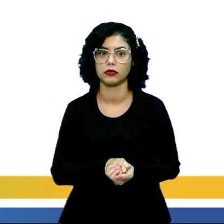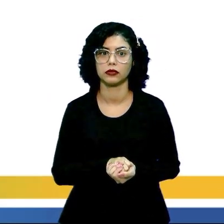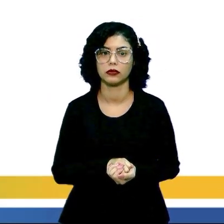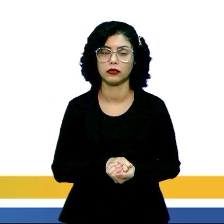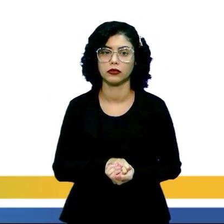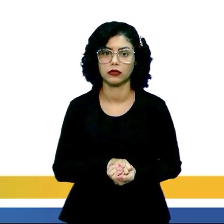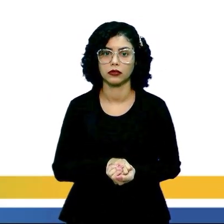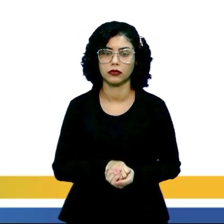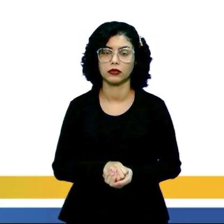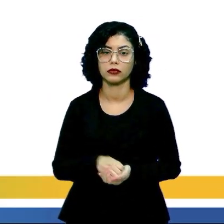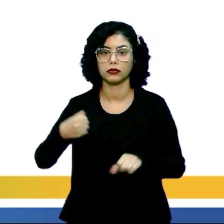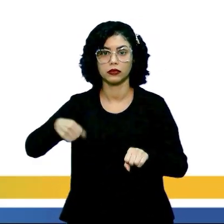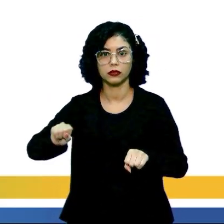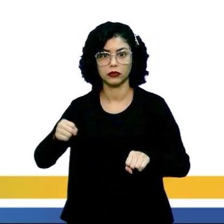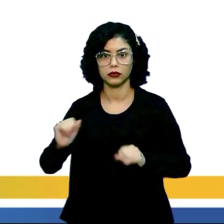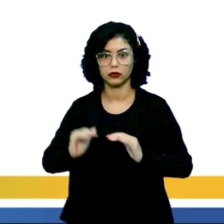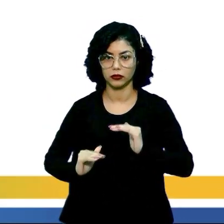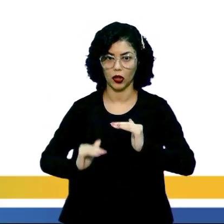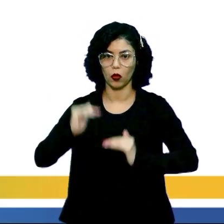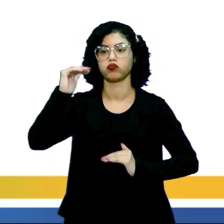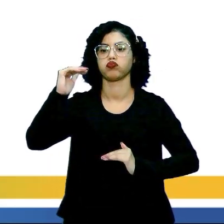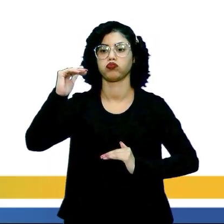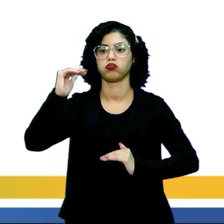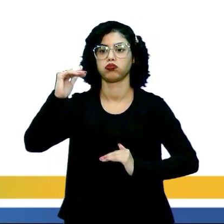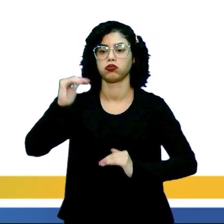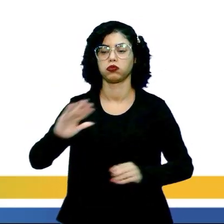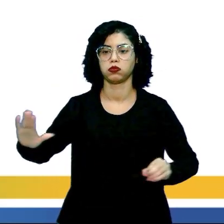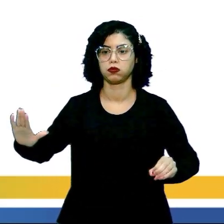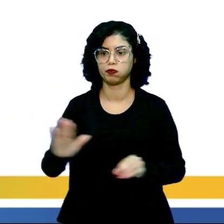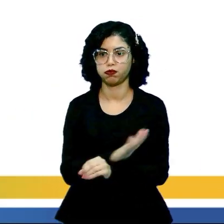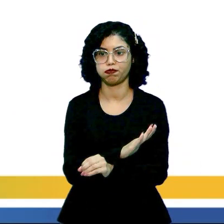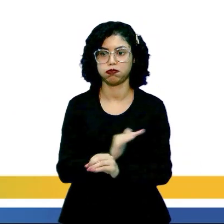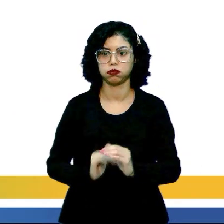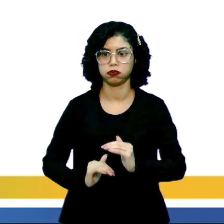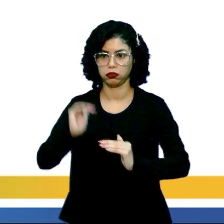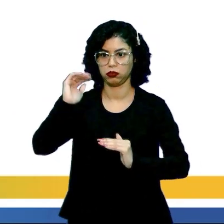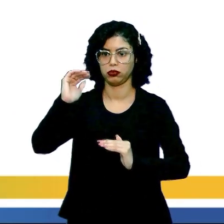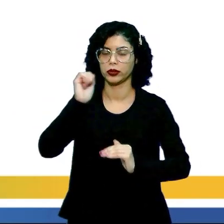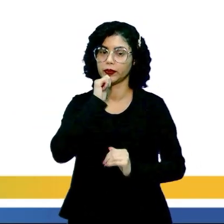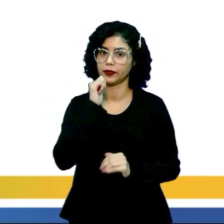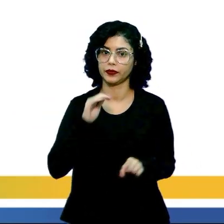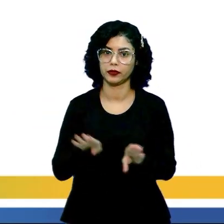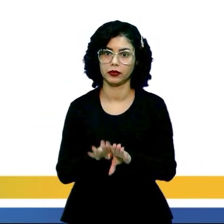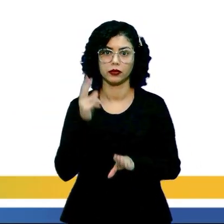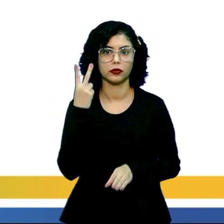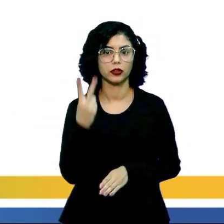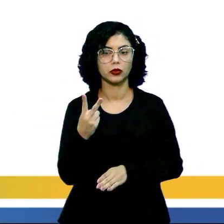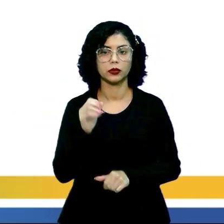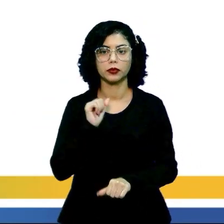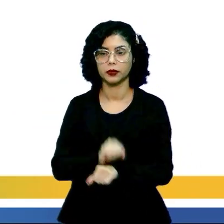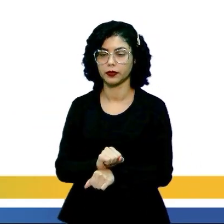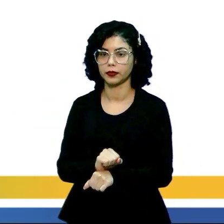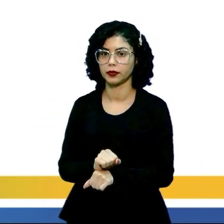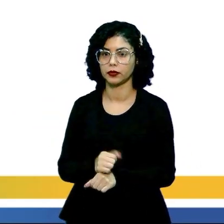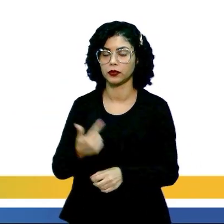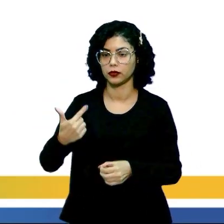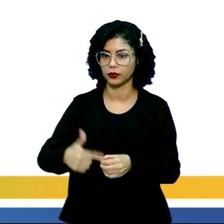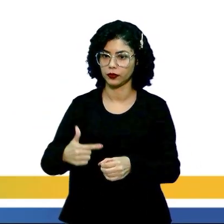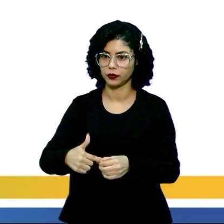tá, da moto cheio e planeja fazer somente 2 paradas